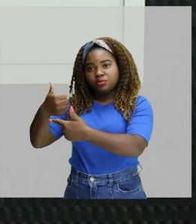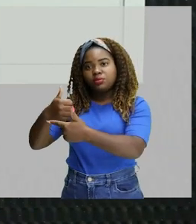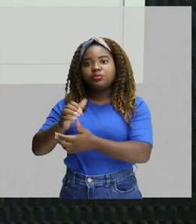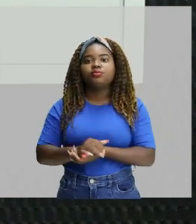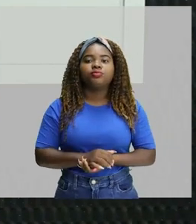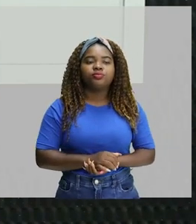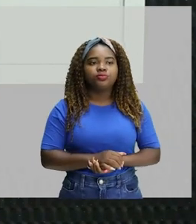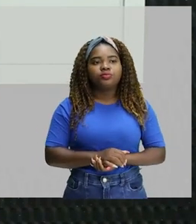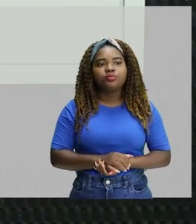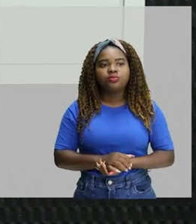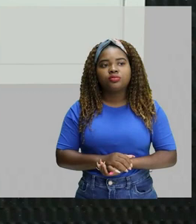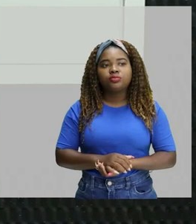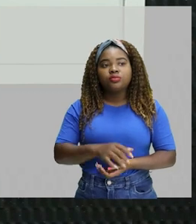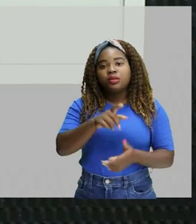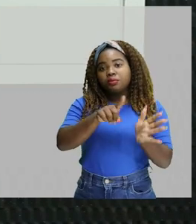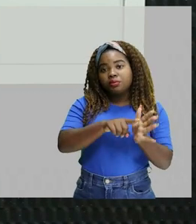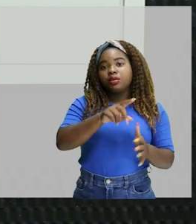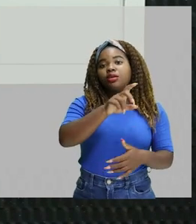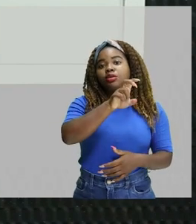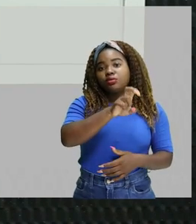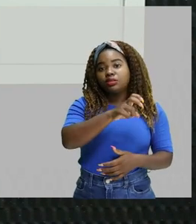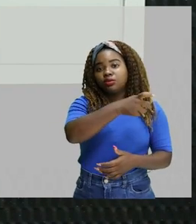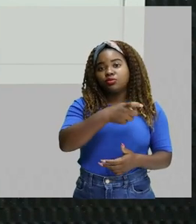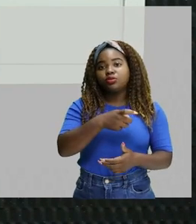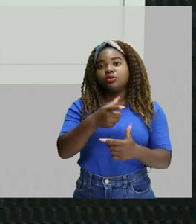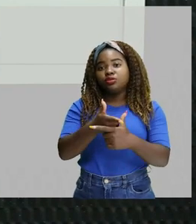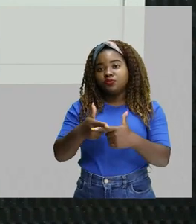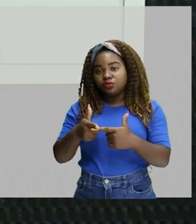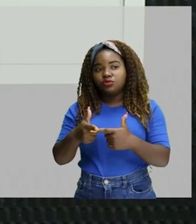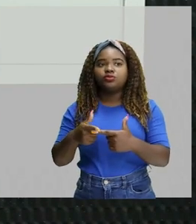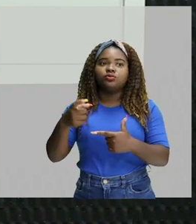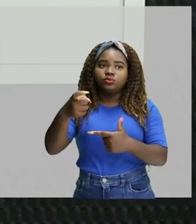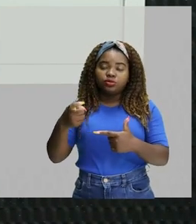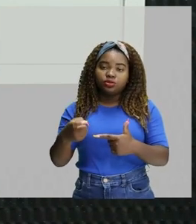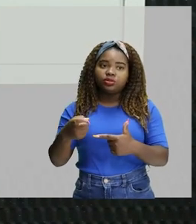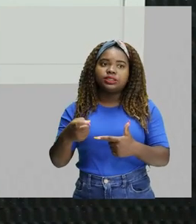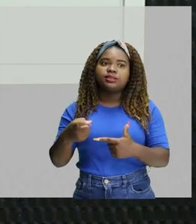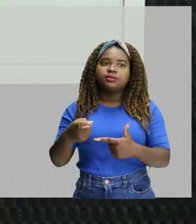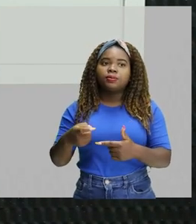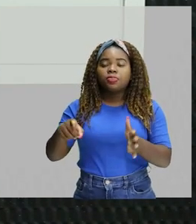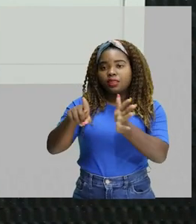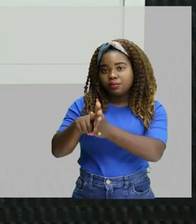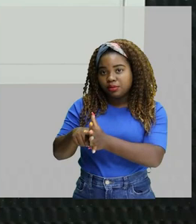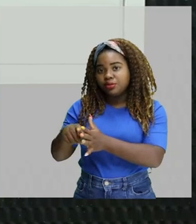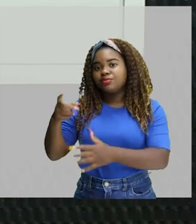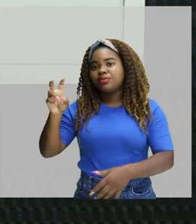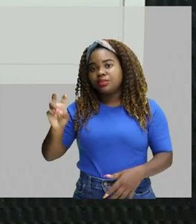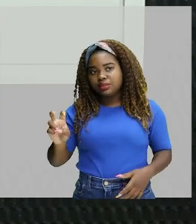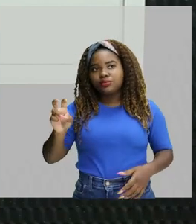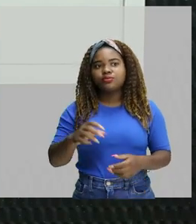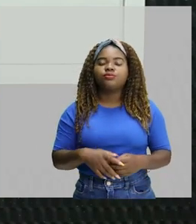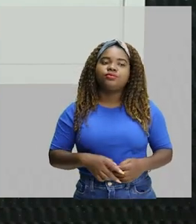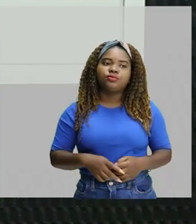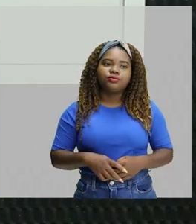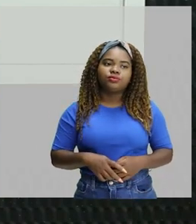elemento -5x di x dá -5 né porque o x cancela com